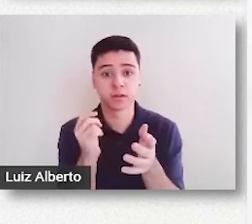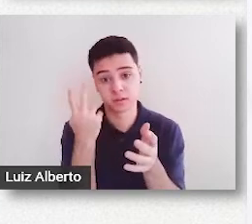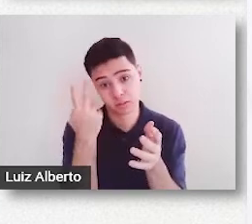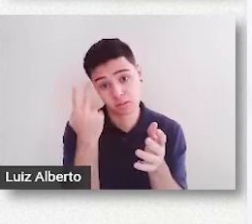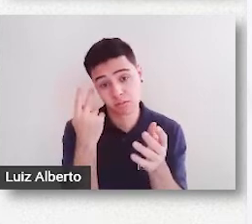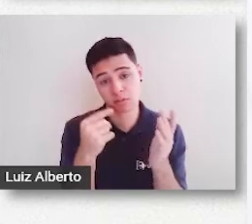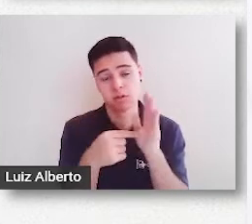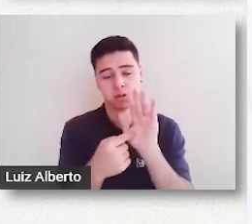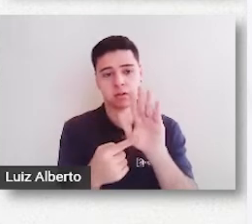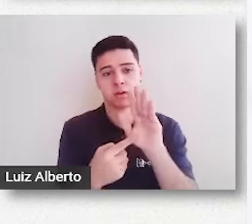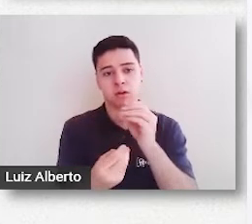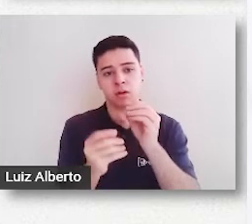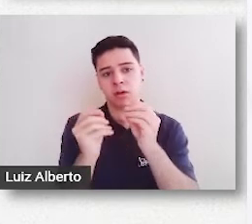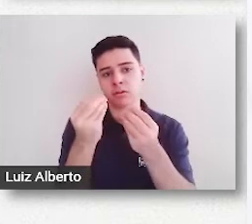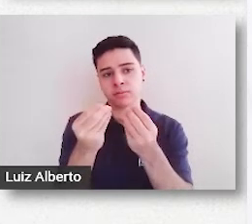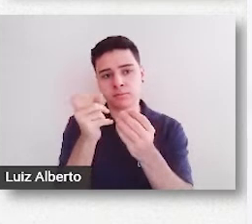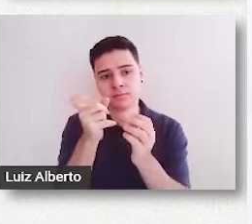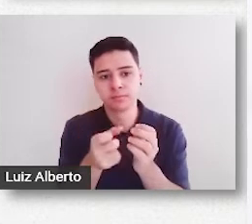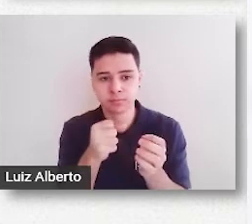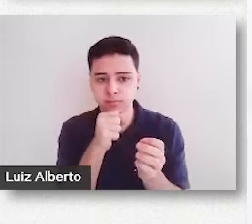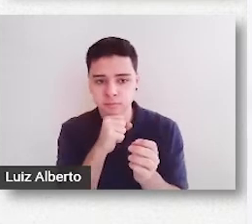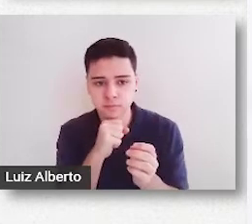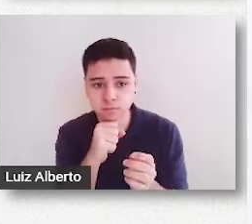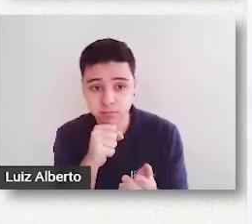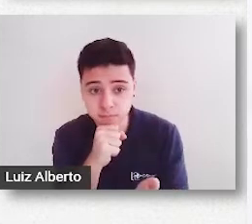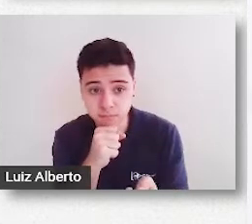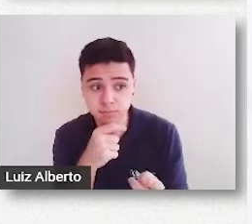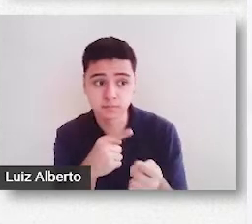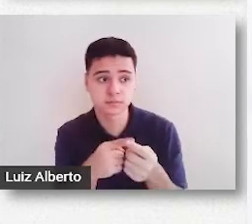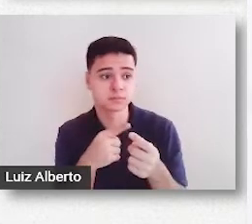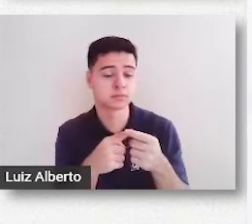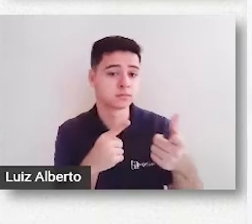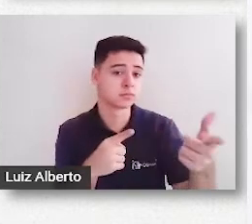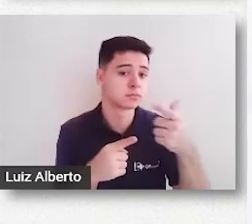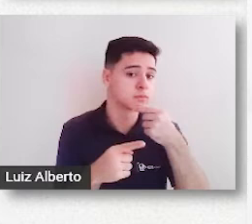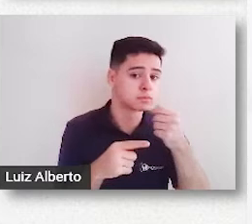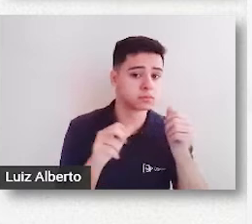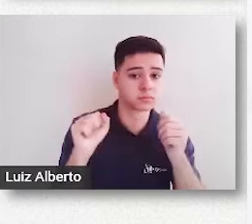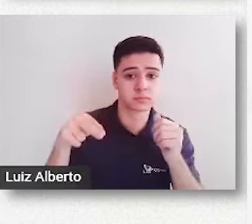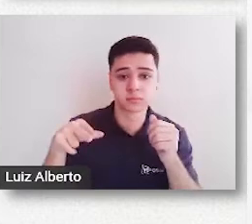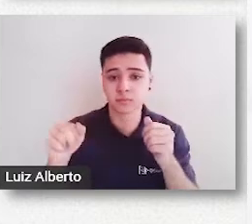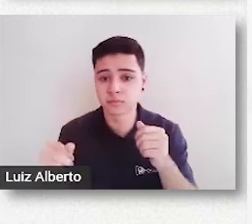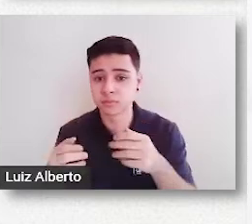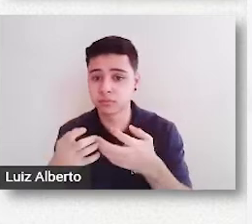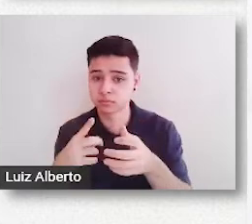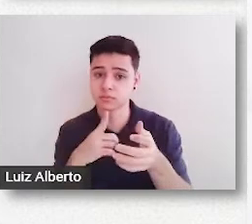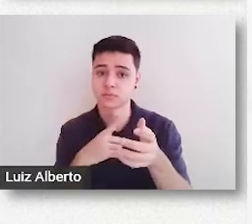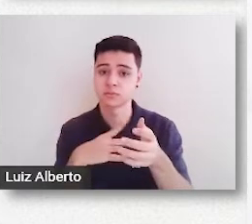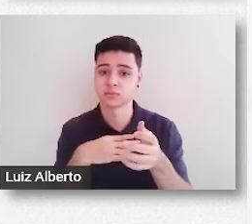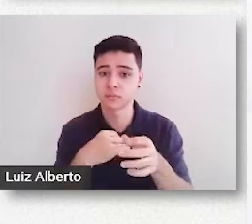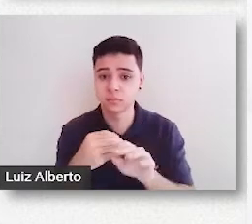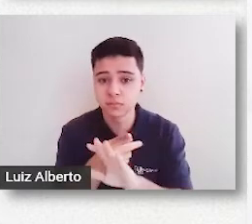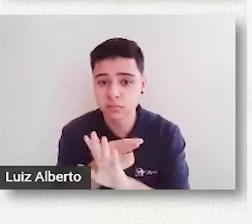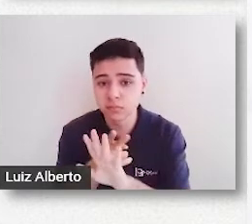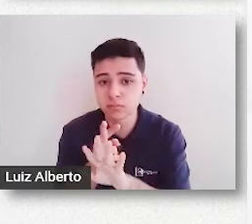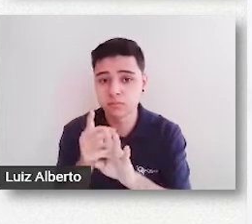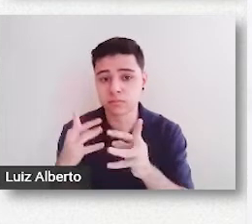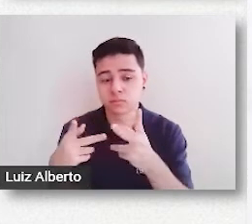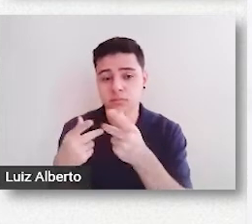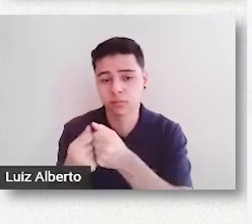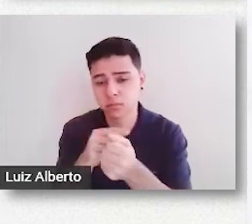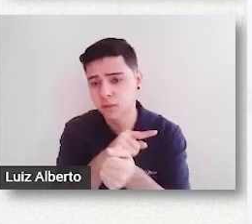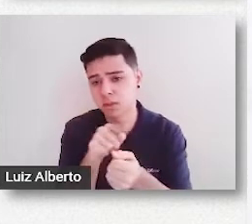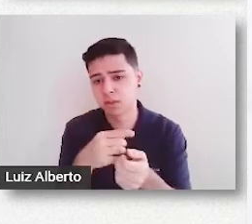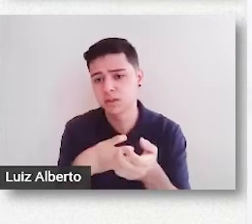como um senhor, né? Porque ele e Ana queriam ter filhos e eles estavam com uma dificuldade, né,